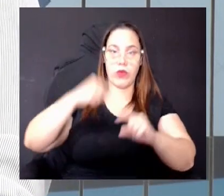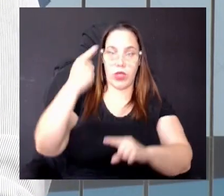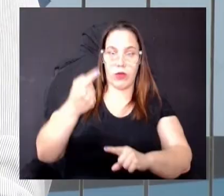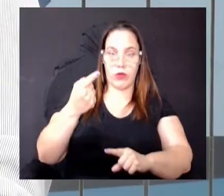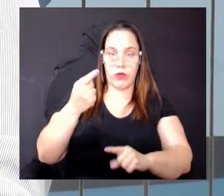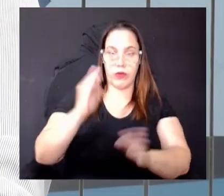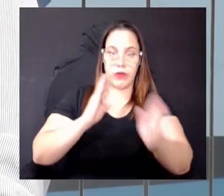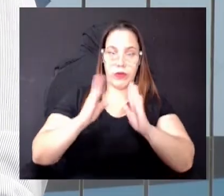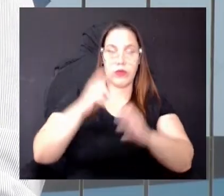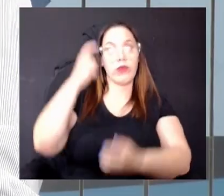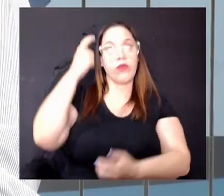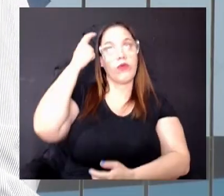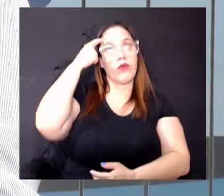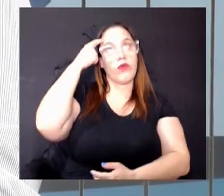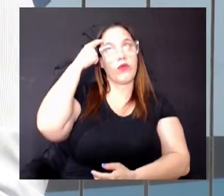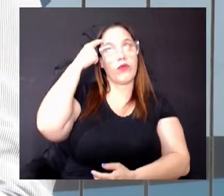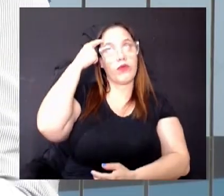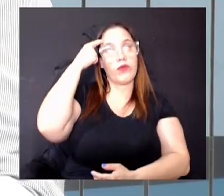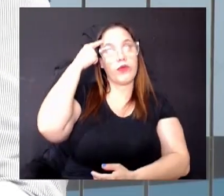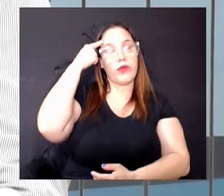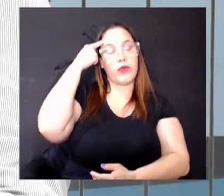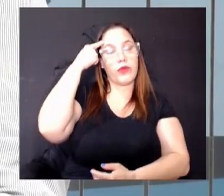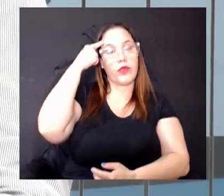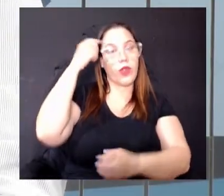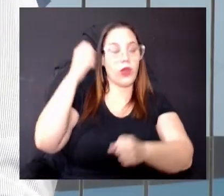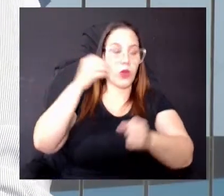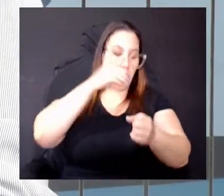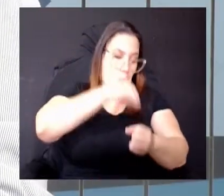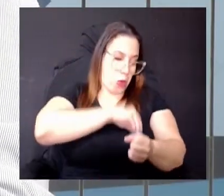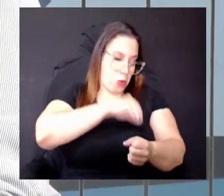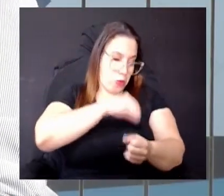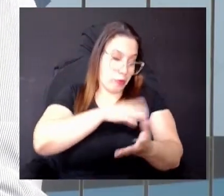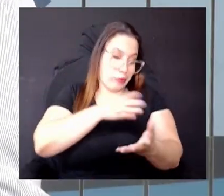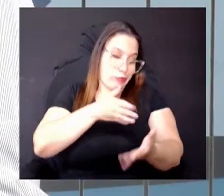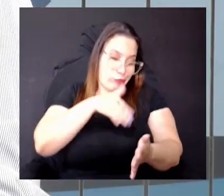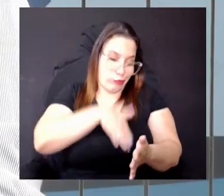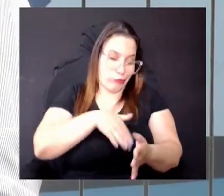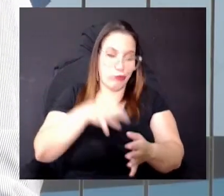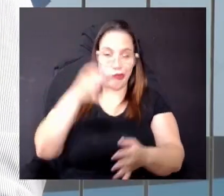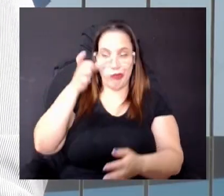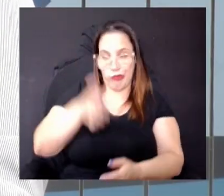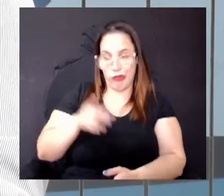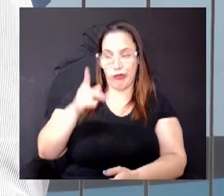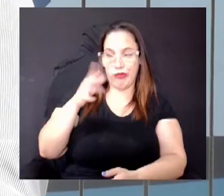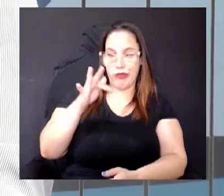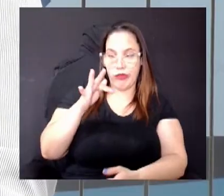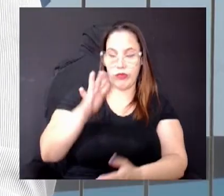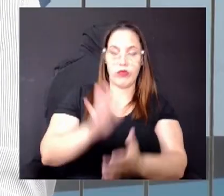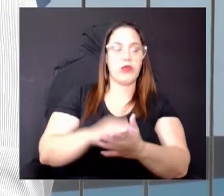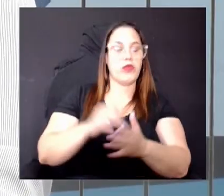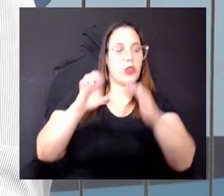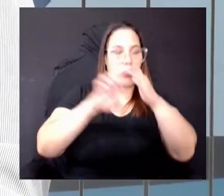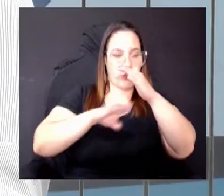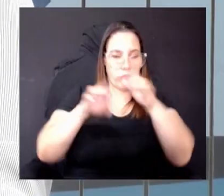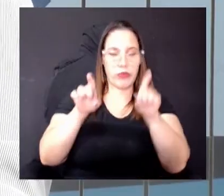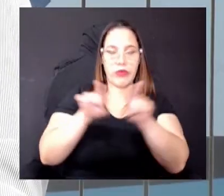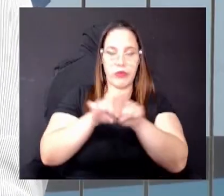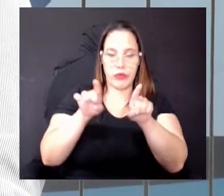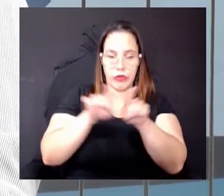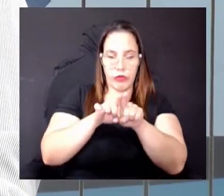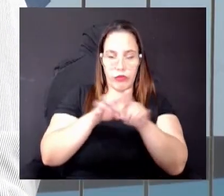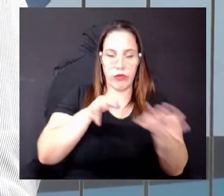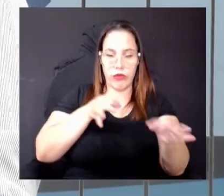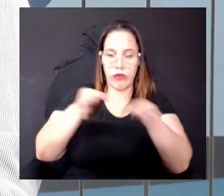uma alternativa importante para o bolso da pessoa física, de muitas empresas, e de uma reorganização